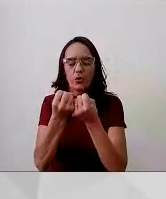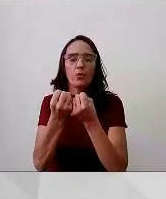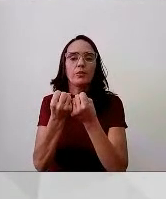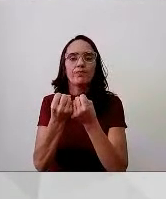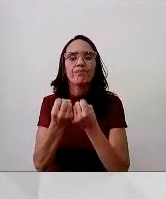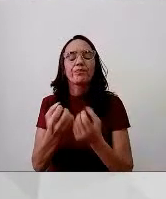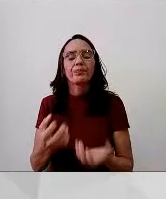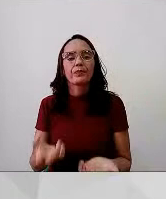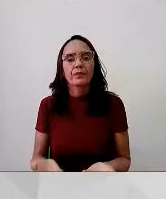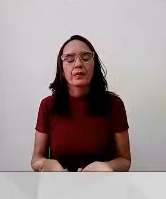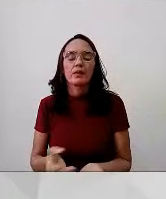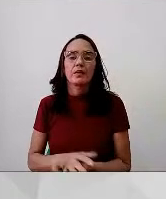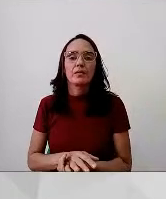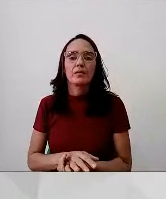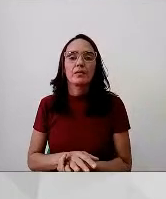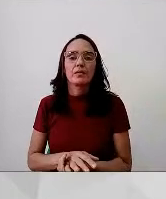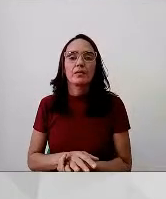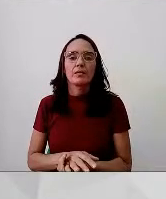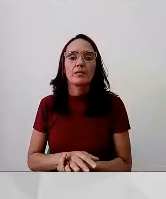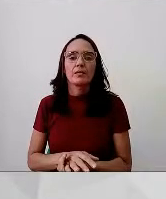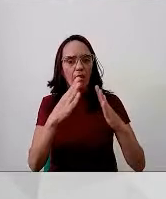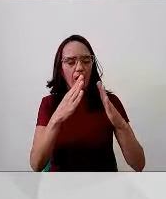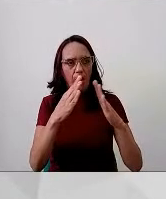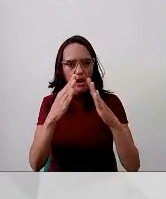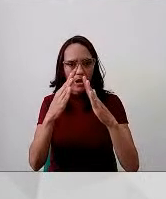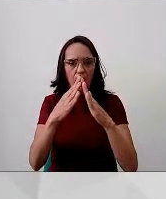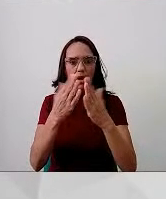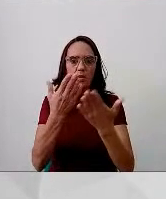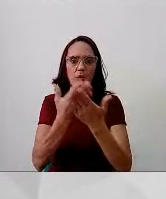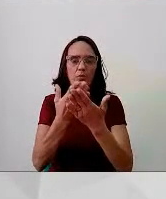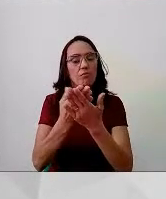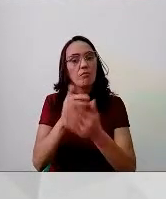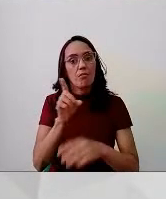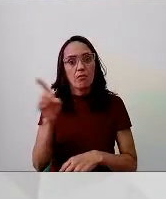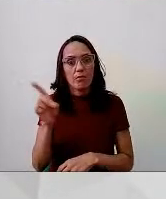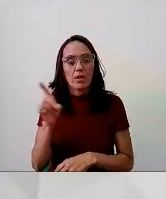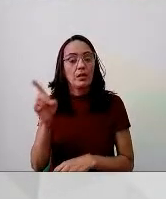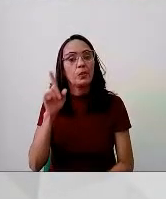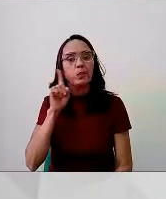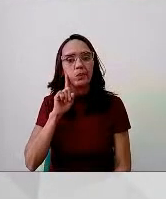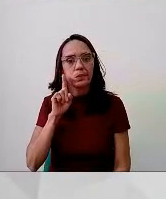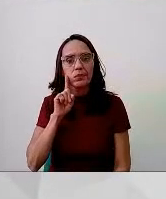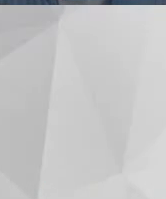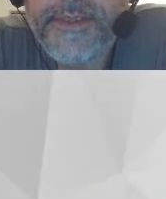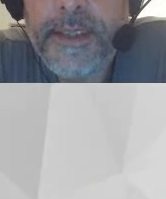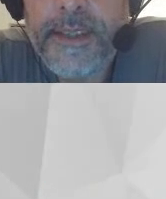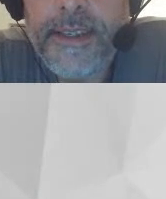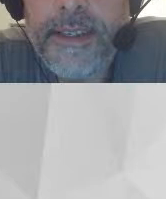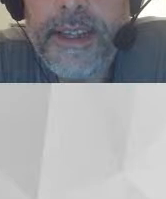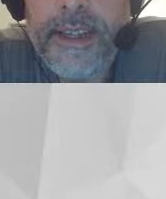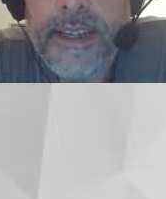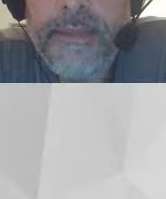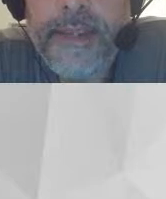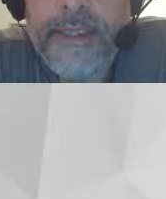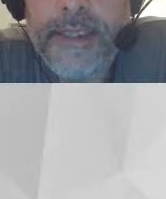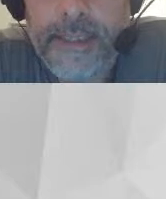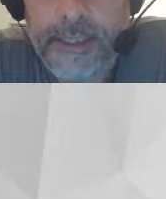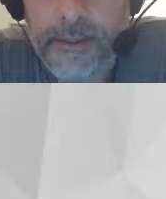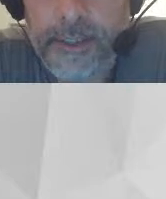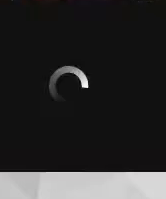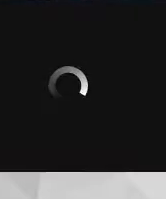no colégio, na escola, né, de Darwin, né, em New Hampshire, né,